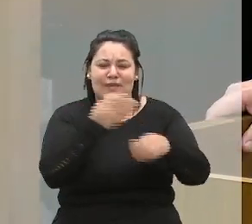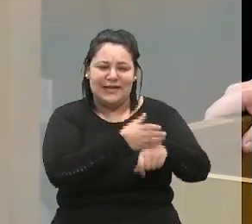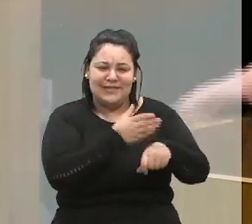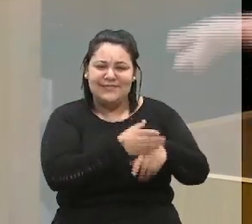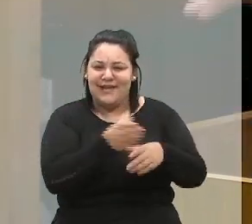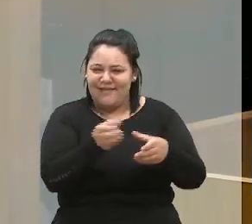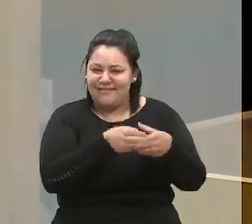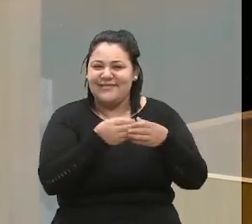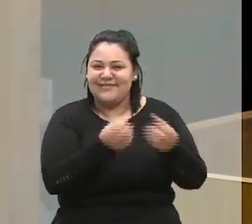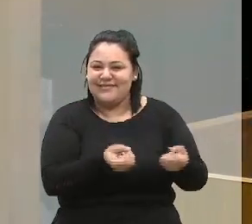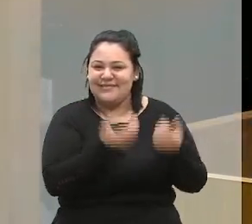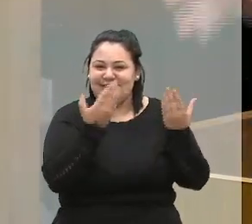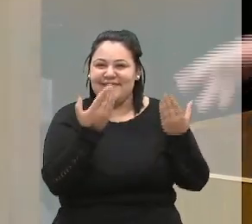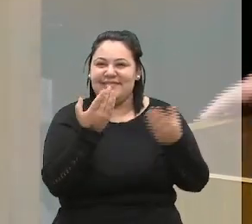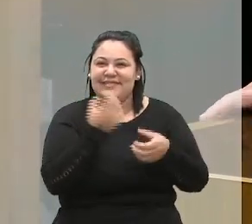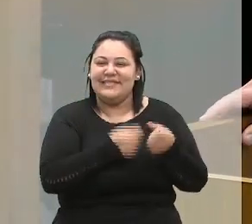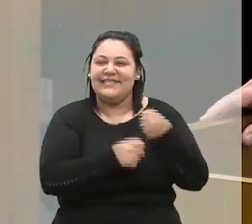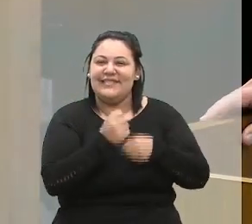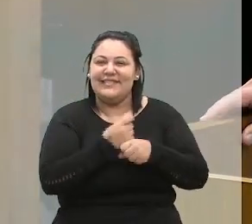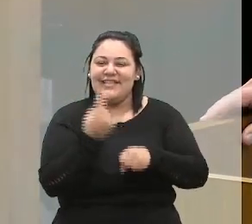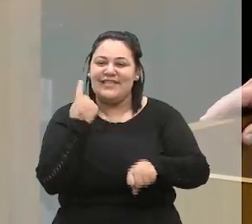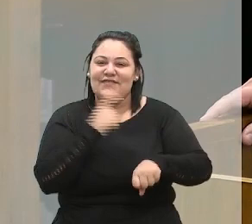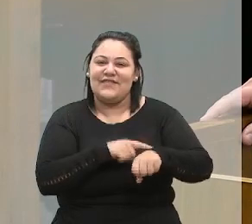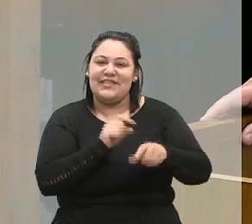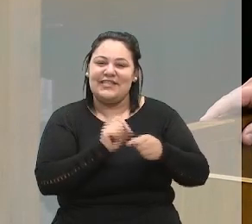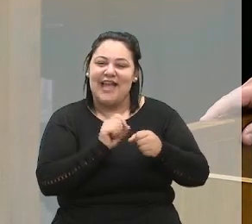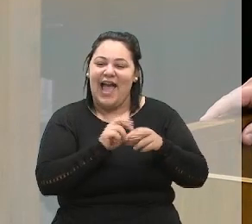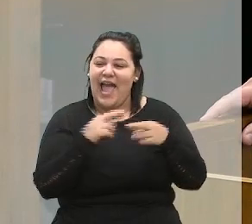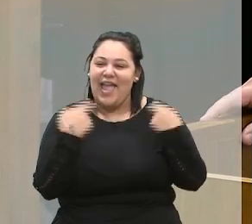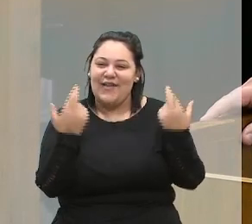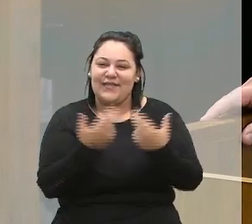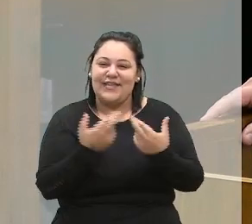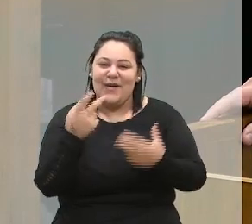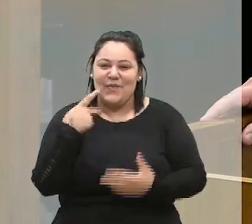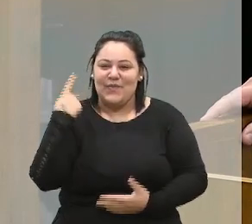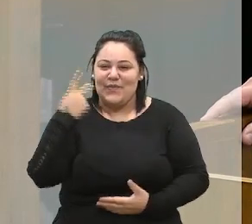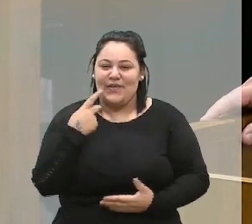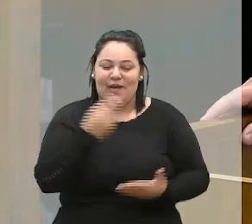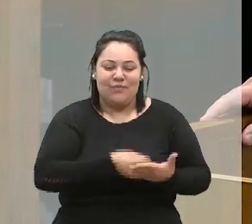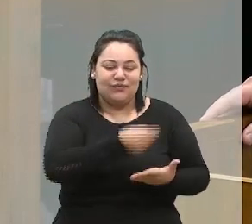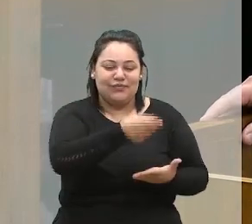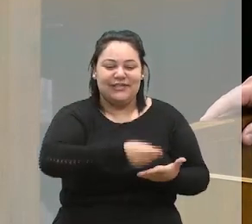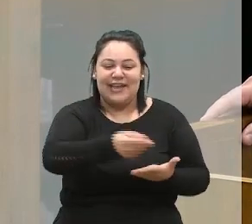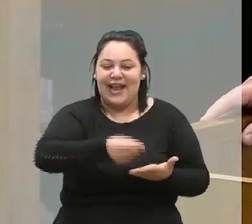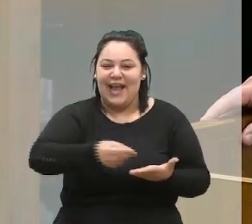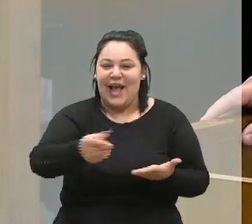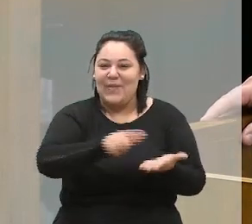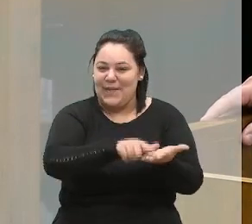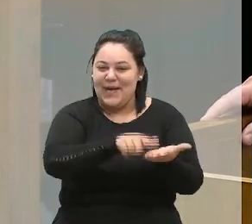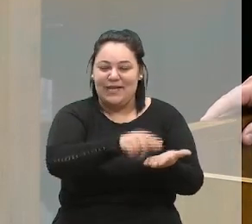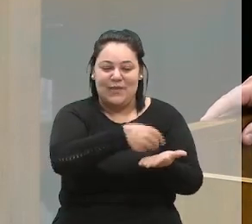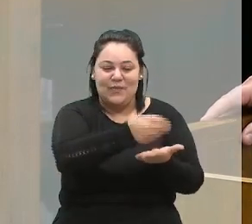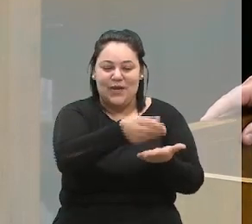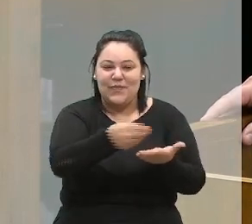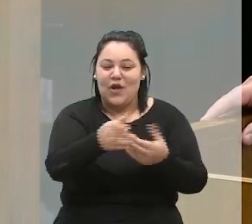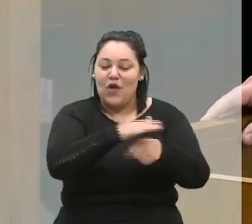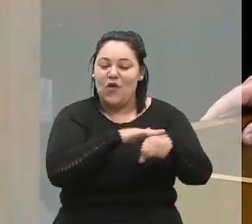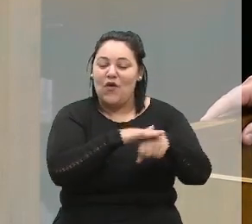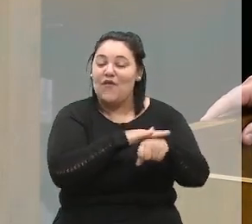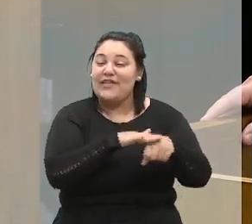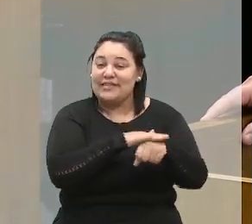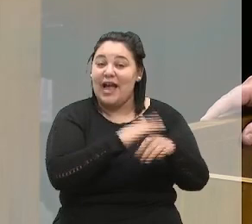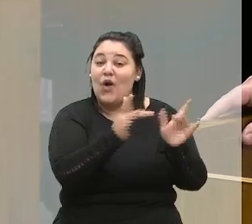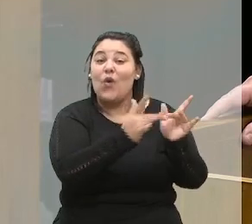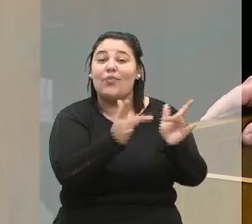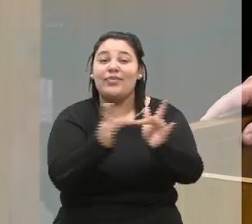antigo, ainda que se fazia aqueles grandes comícios, ajudava ele a entregar panfletinho, conversar com as pessoas,